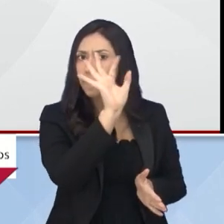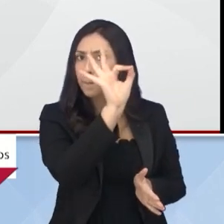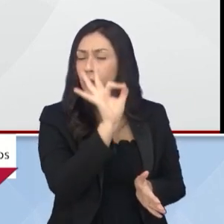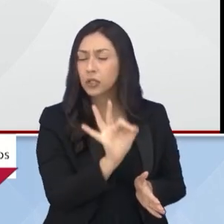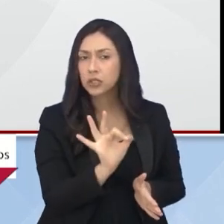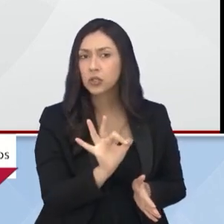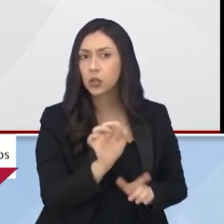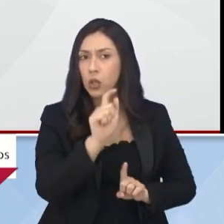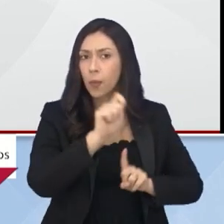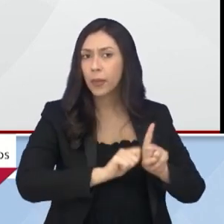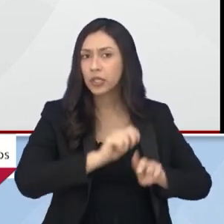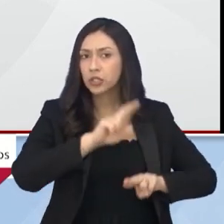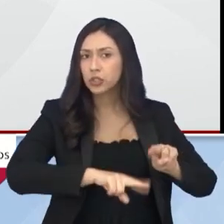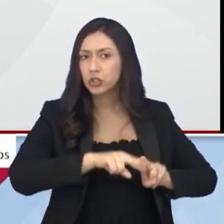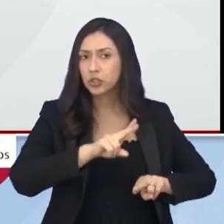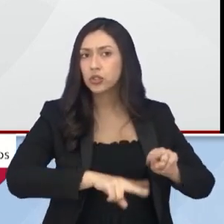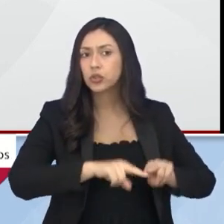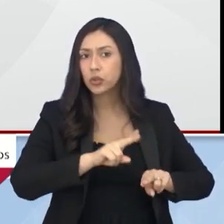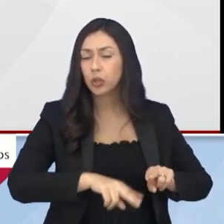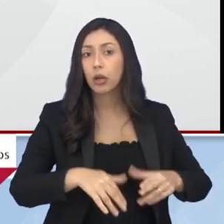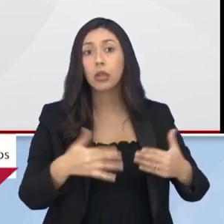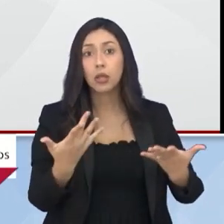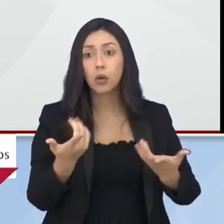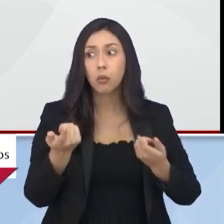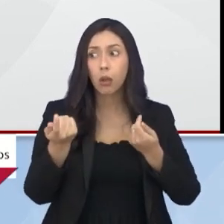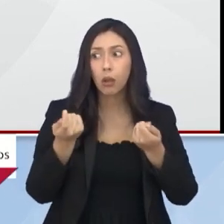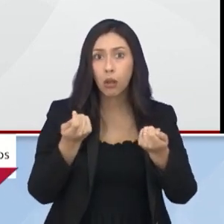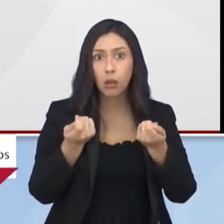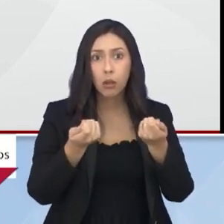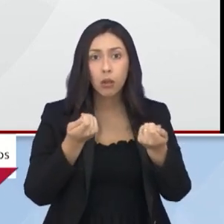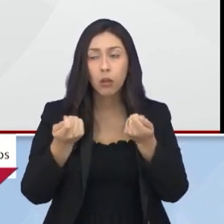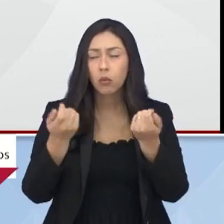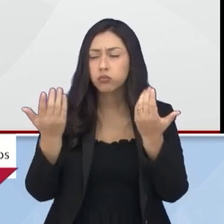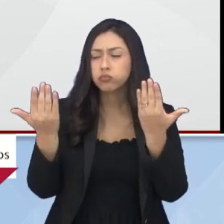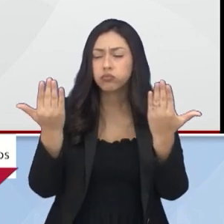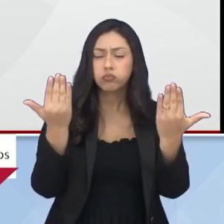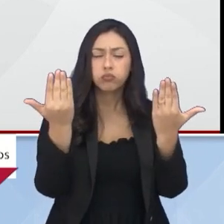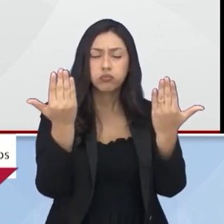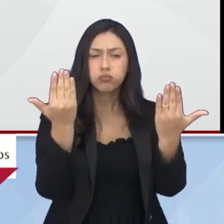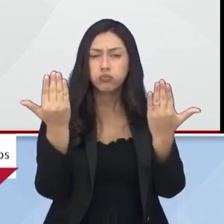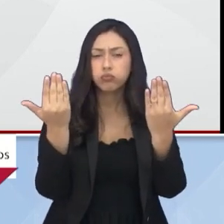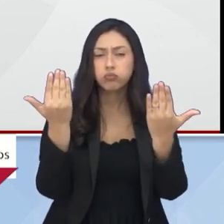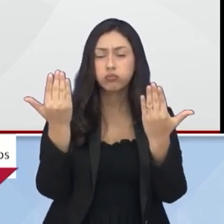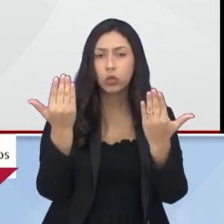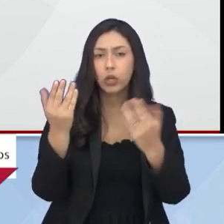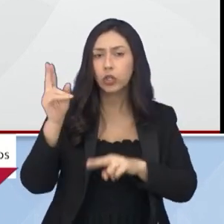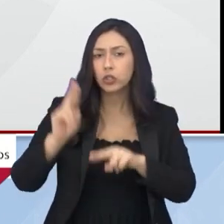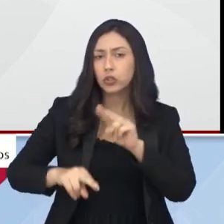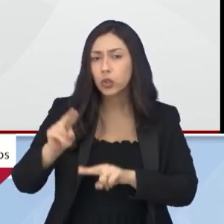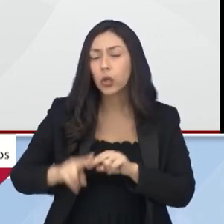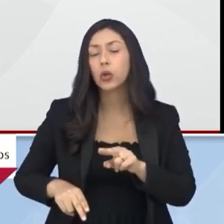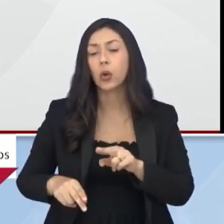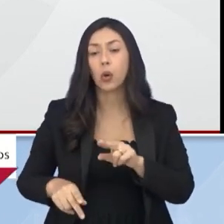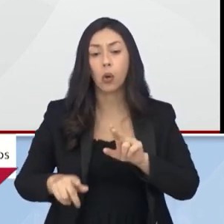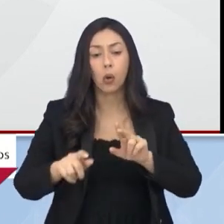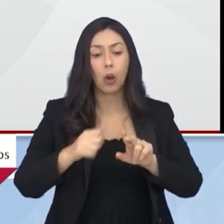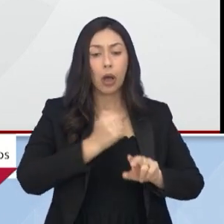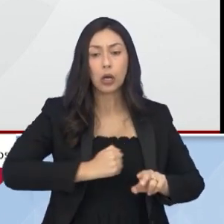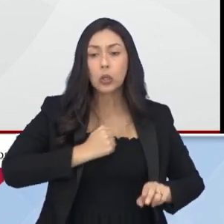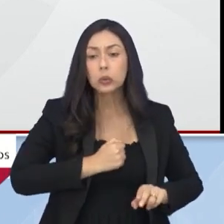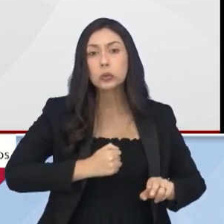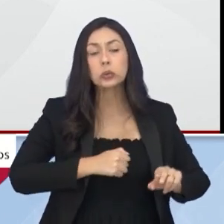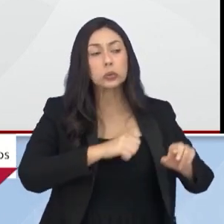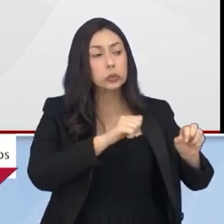Então nós vamos fazendo um um um comparativo a partir de Junho agosto setembro todo mês é